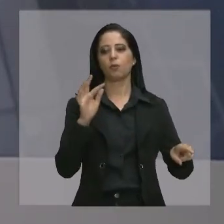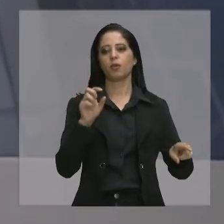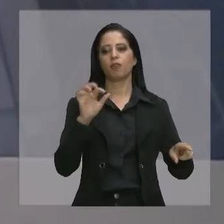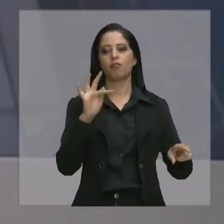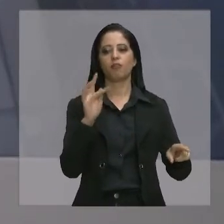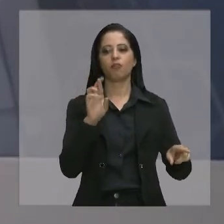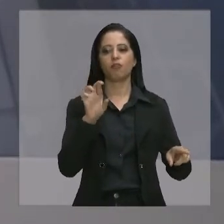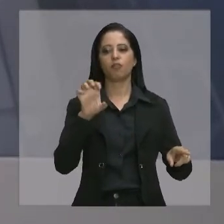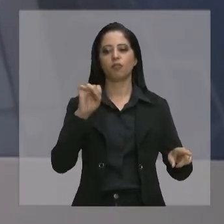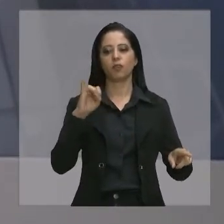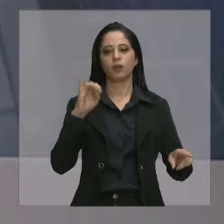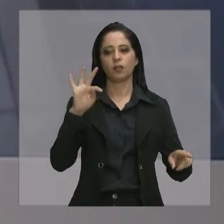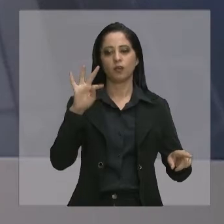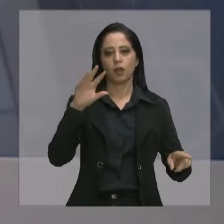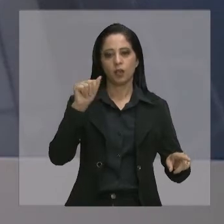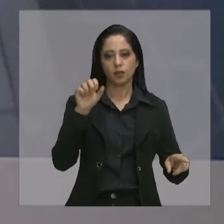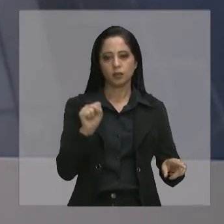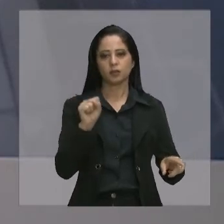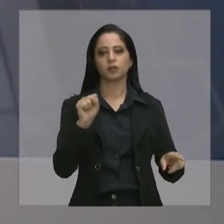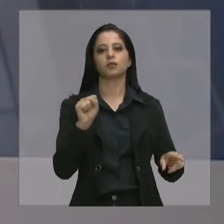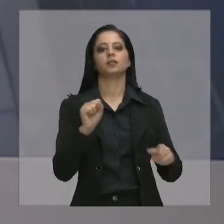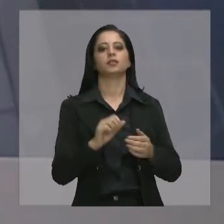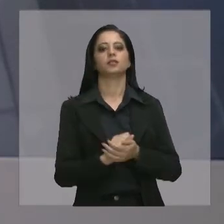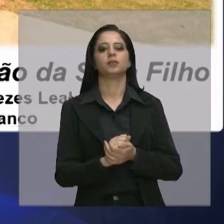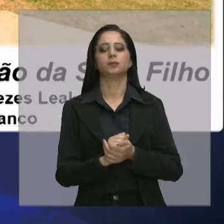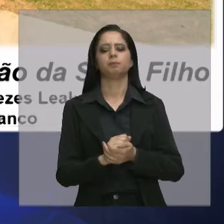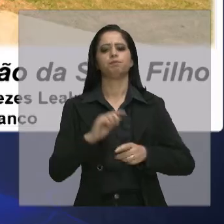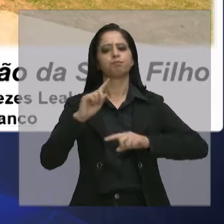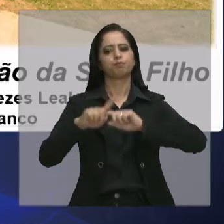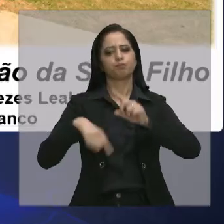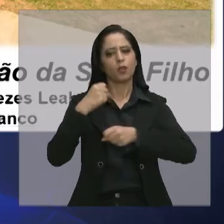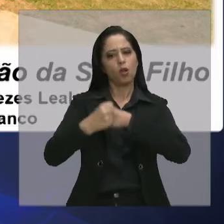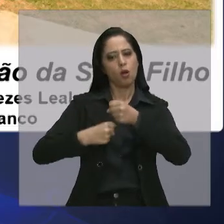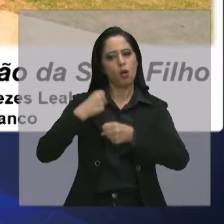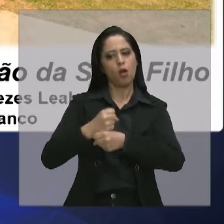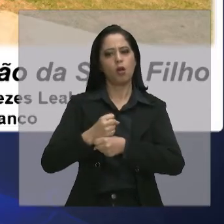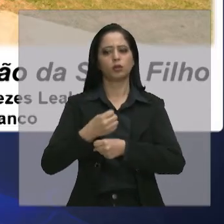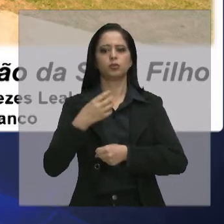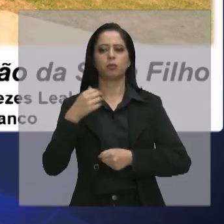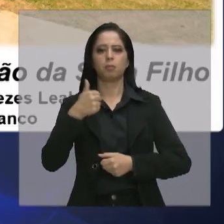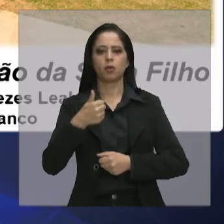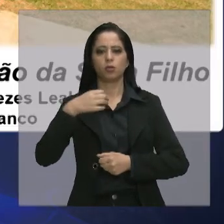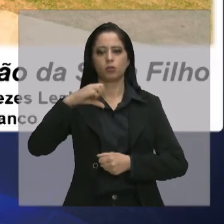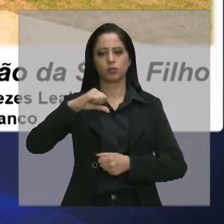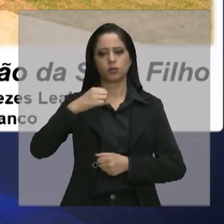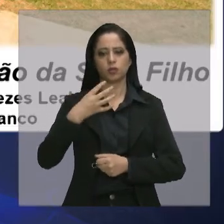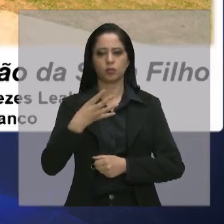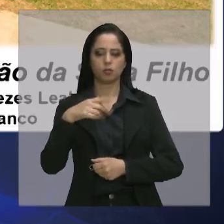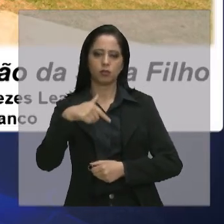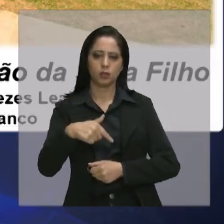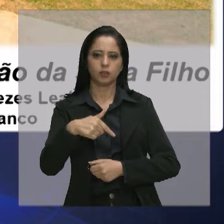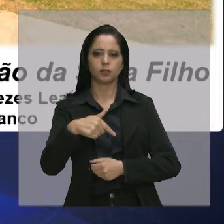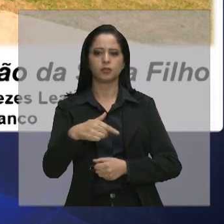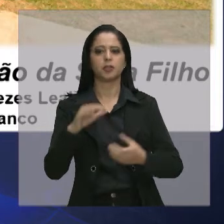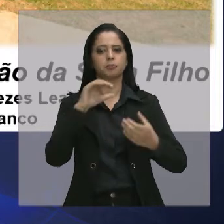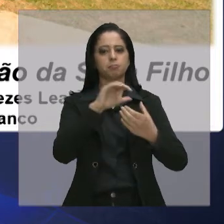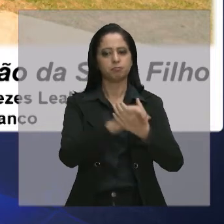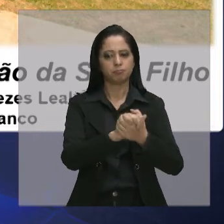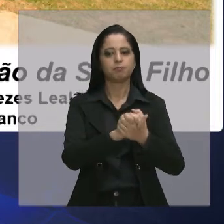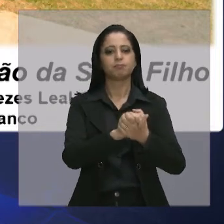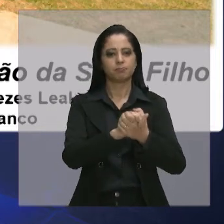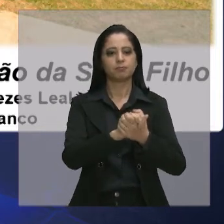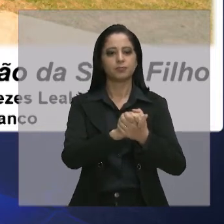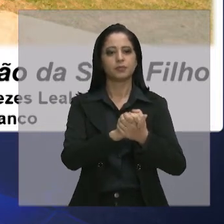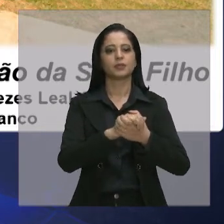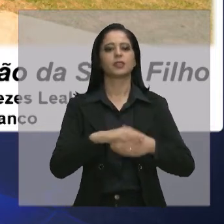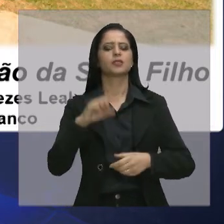tratorista. Em 47, casou-se com Dona Celina Moreira, mineira de Soledade de Minas. Logo